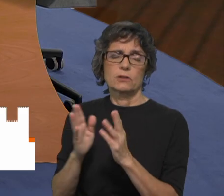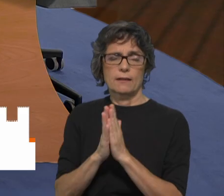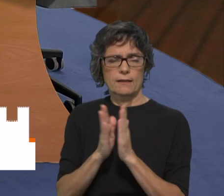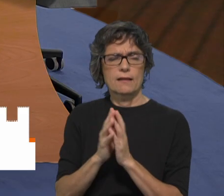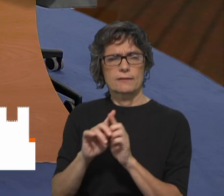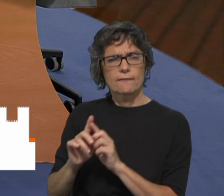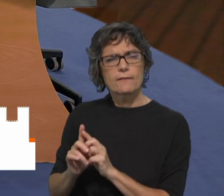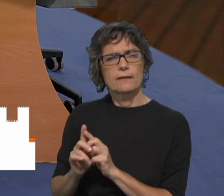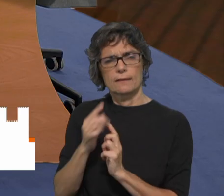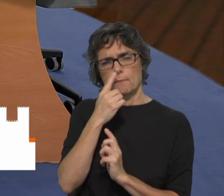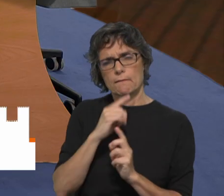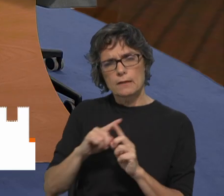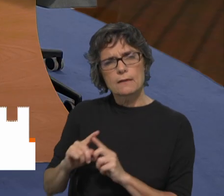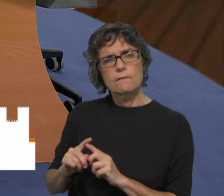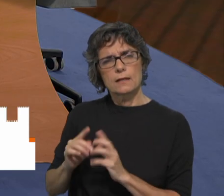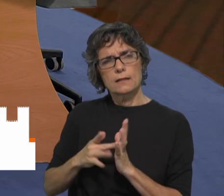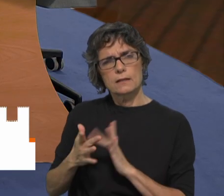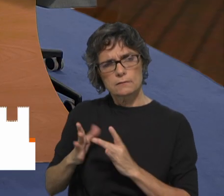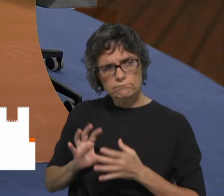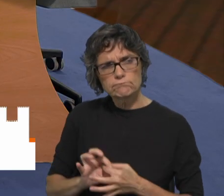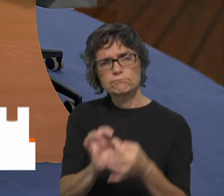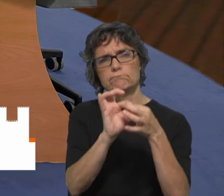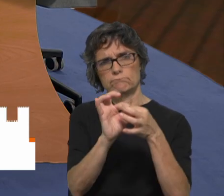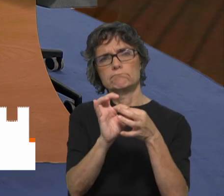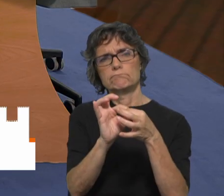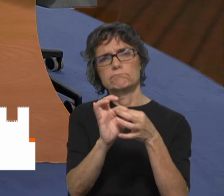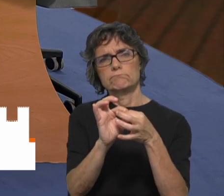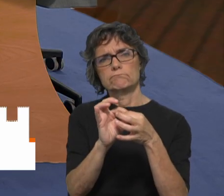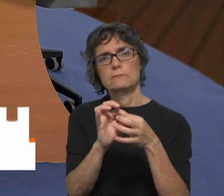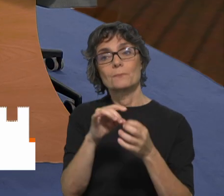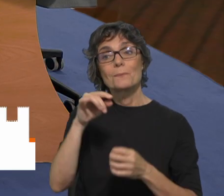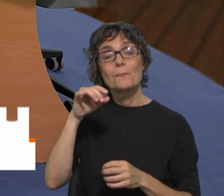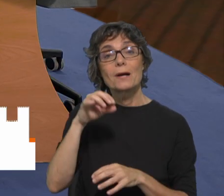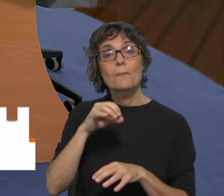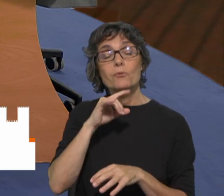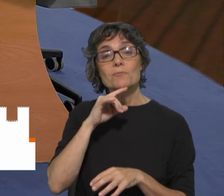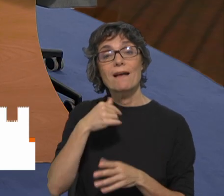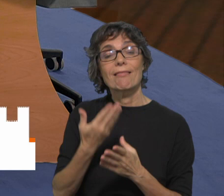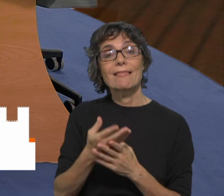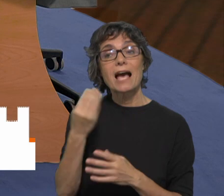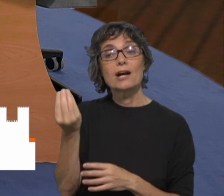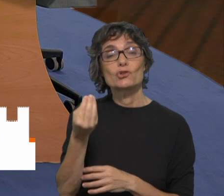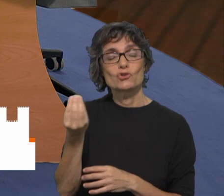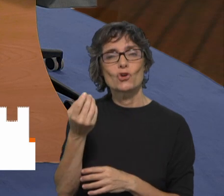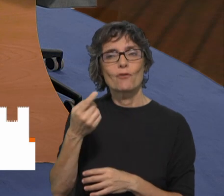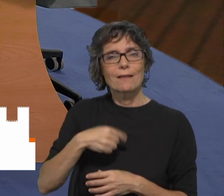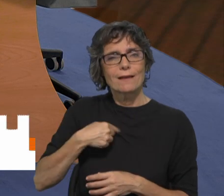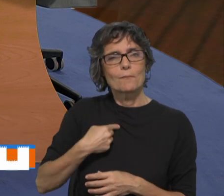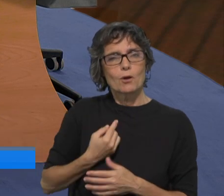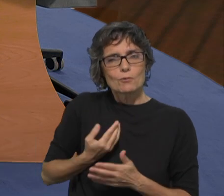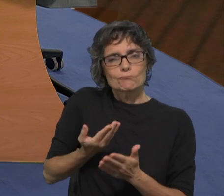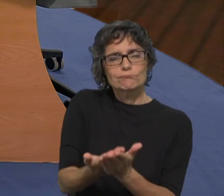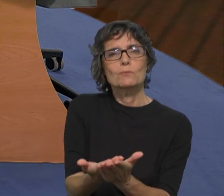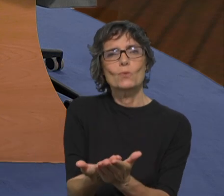e daí faço encontros com Cristo e no rosto de cada um, para que eles possam, então, se pronunciar daquilo que